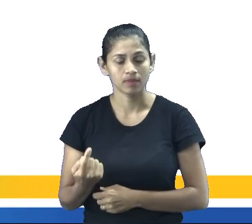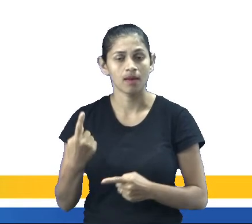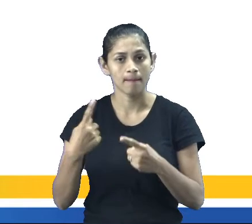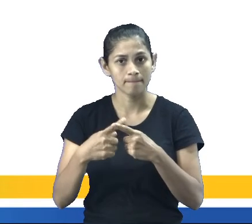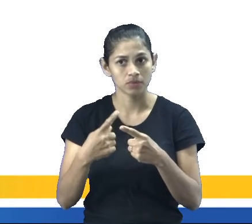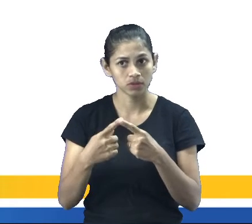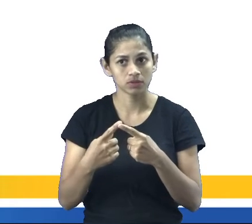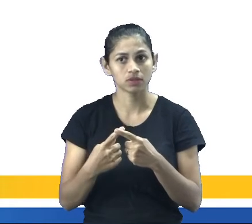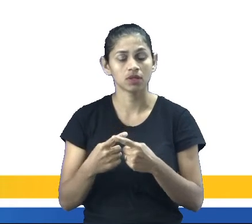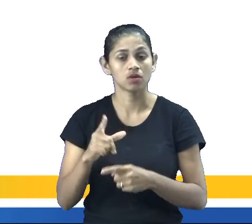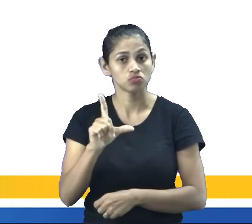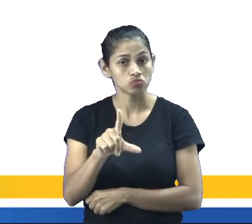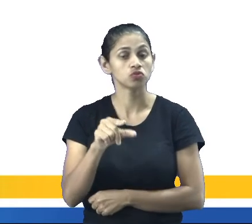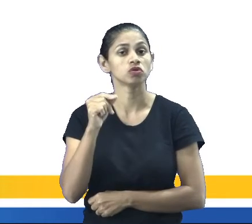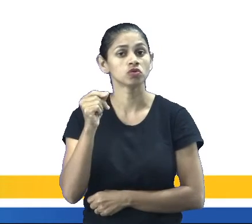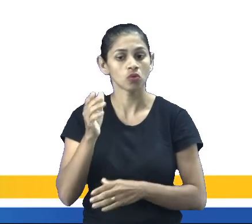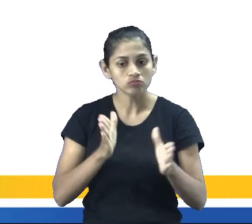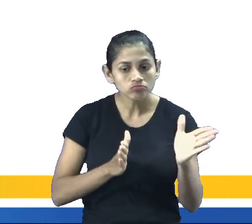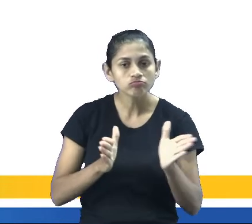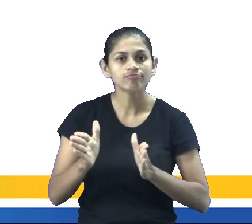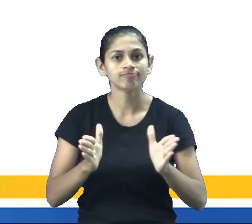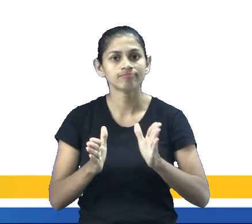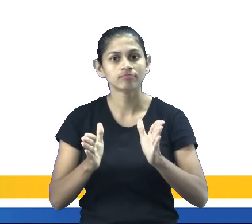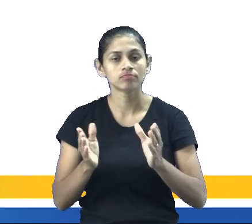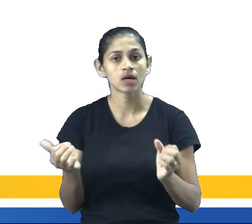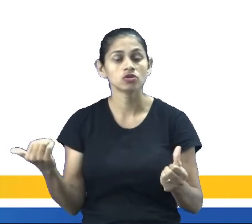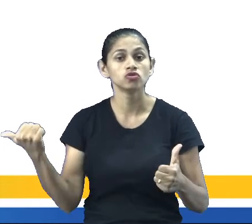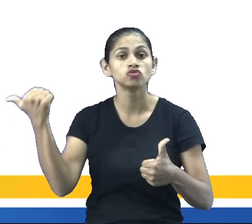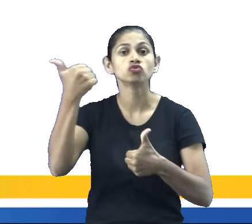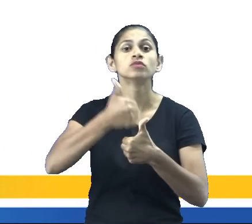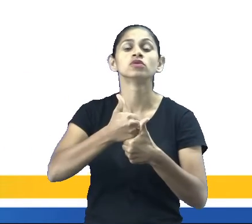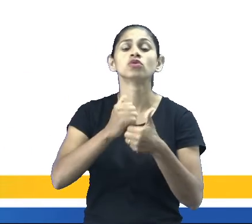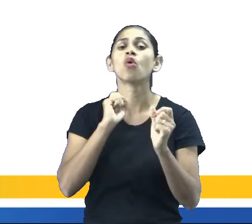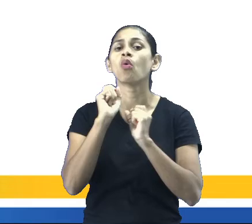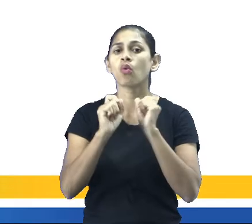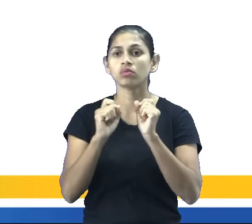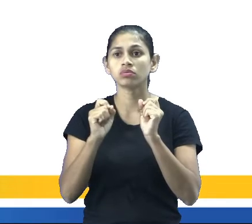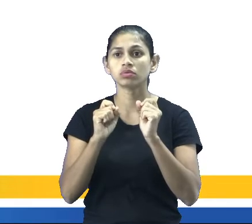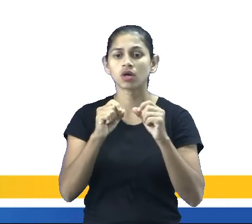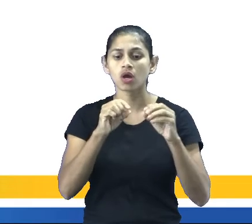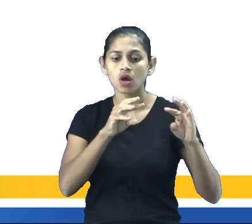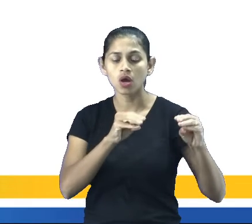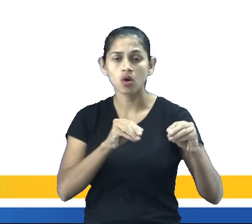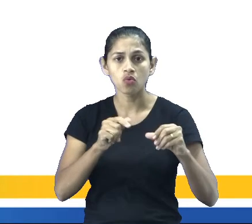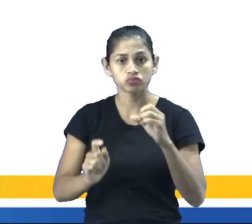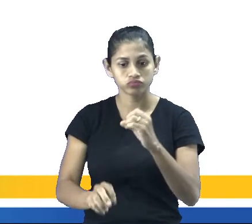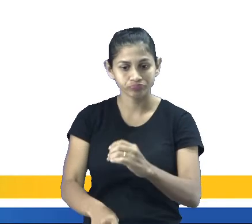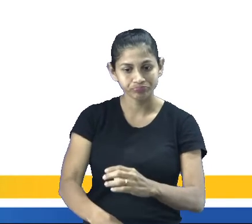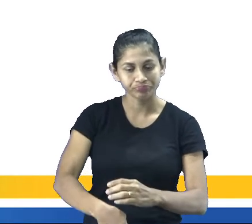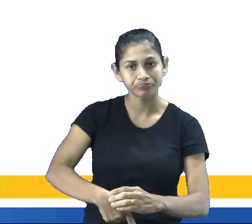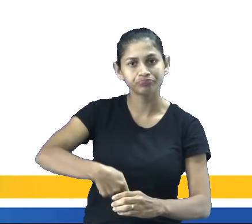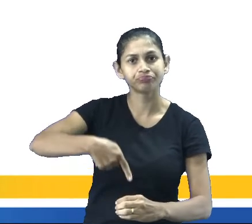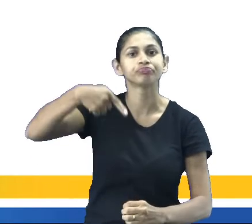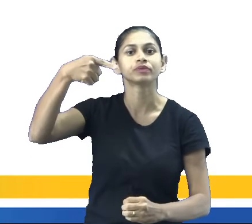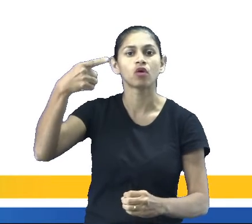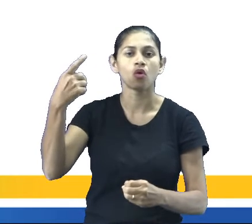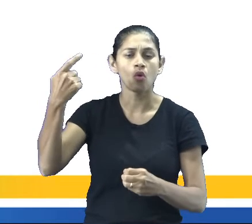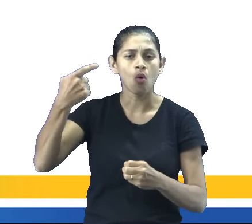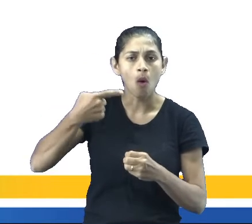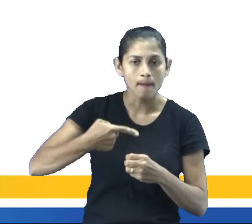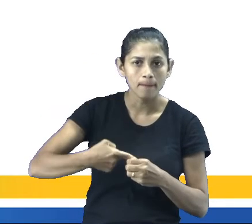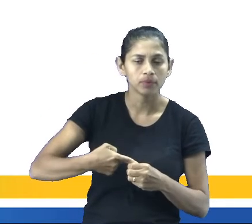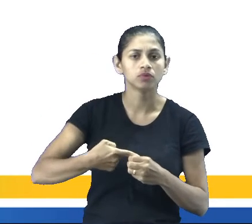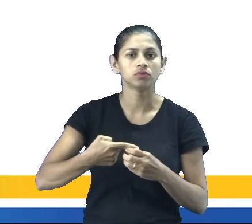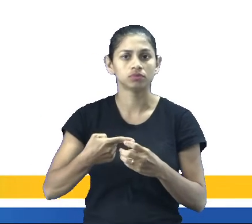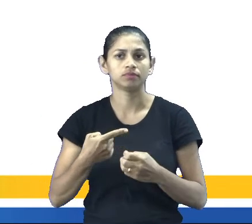Então, é uma alternativa viável ali para substituir o quê? Os derivados dos combustíveis fósseis, ali o petróleo, o carvão,